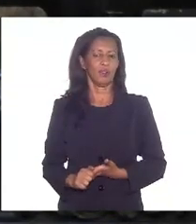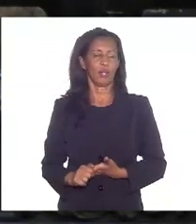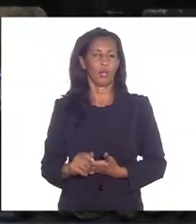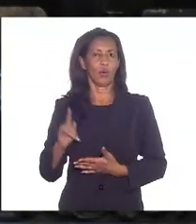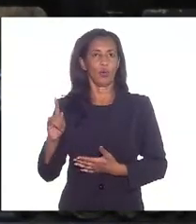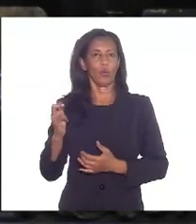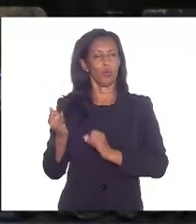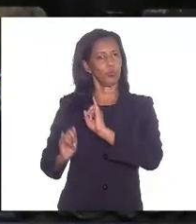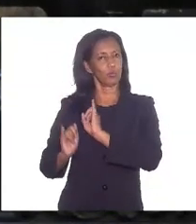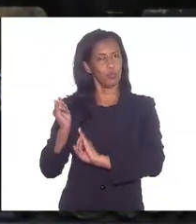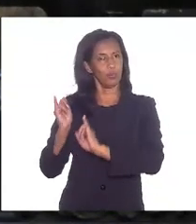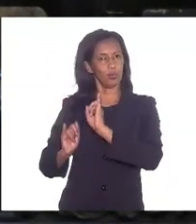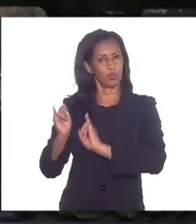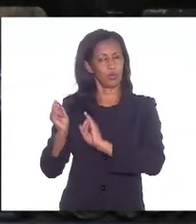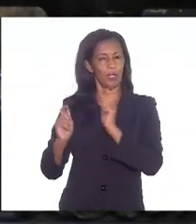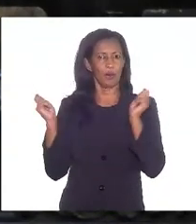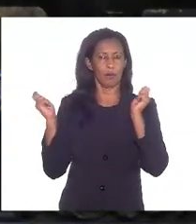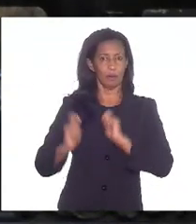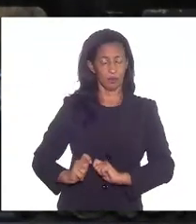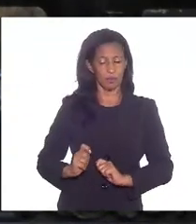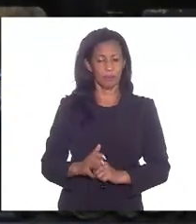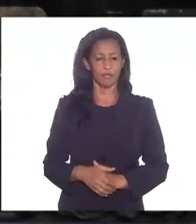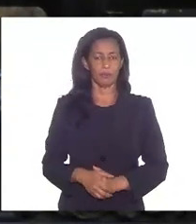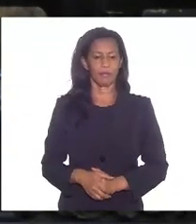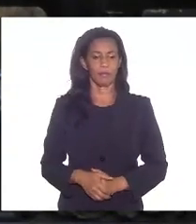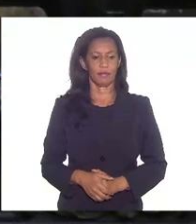industrial, pudesse